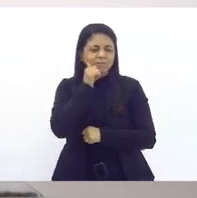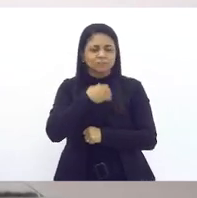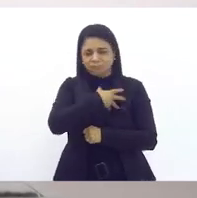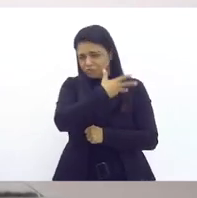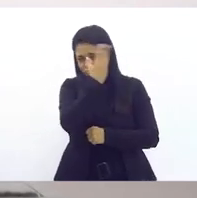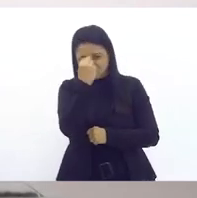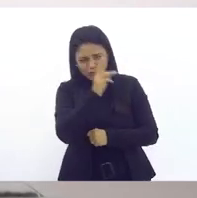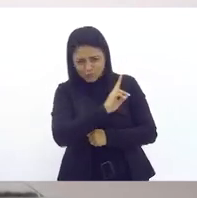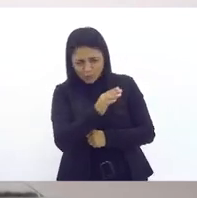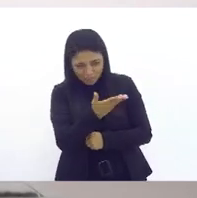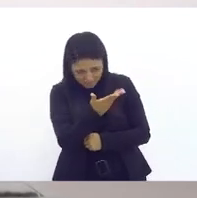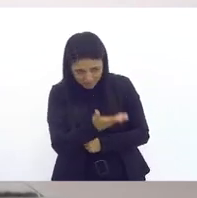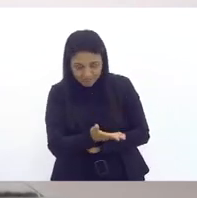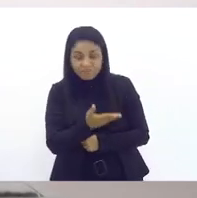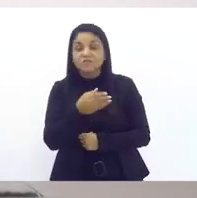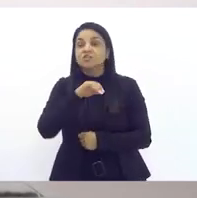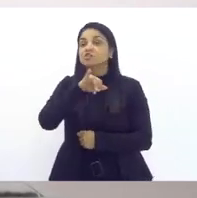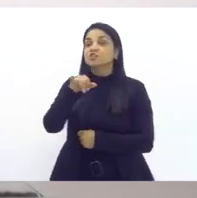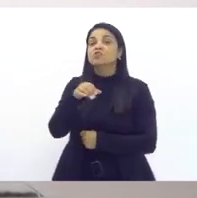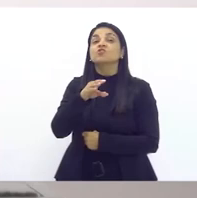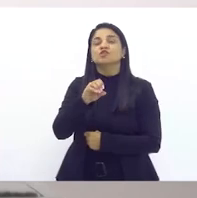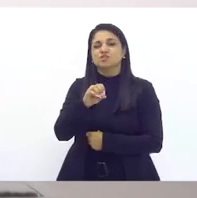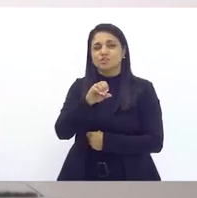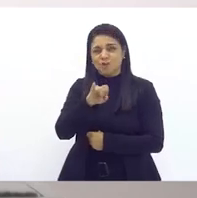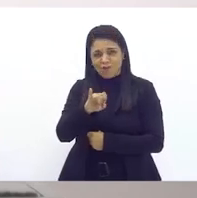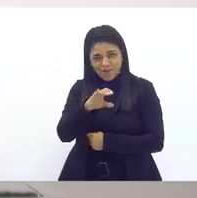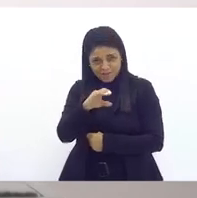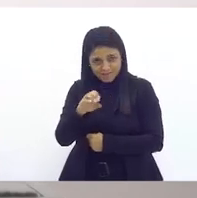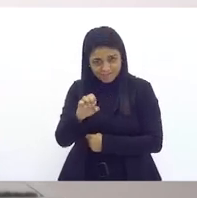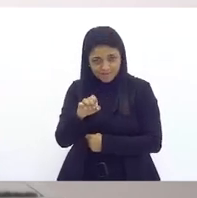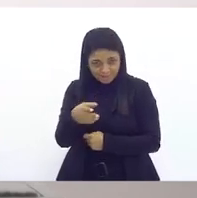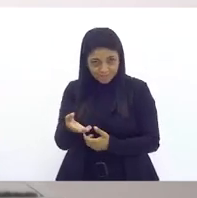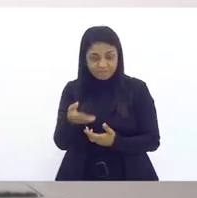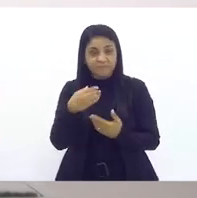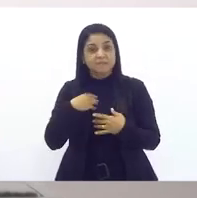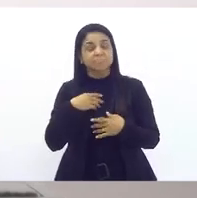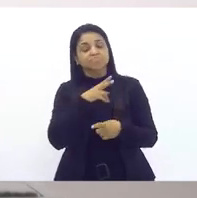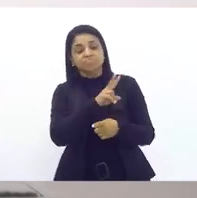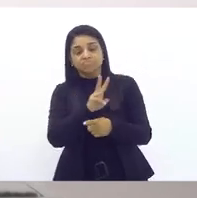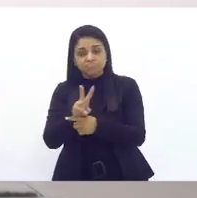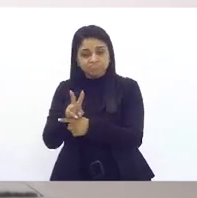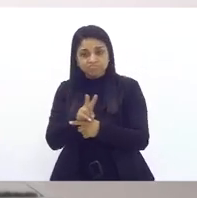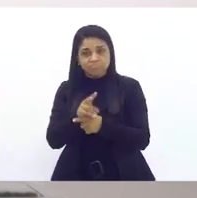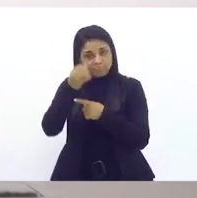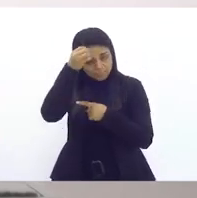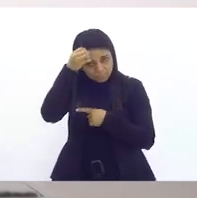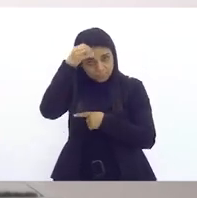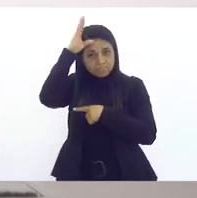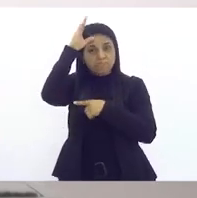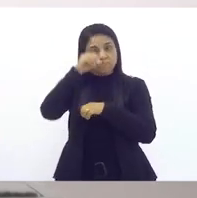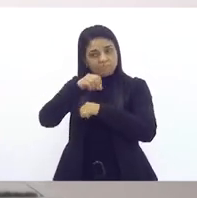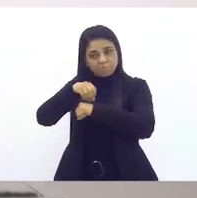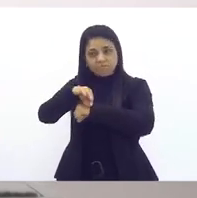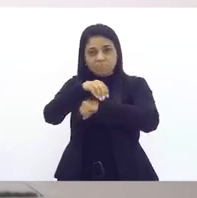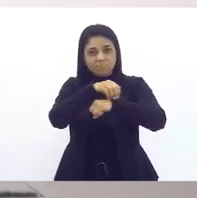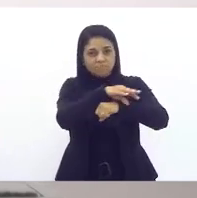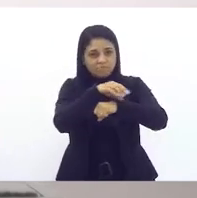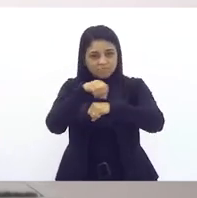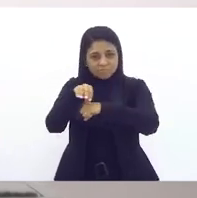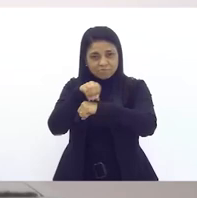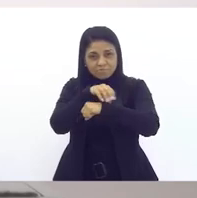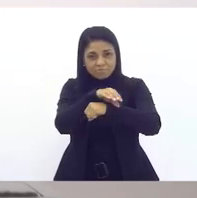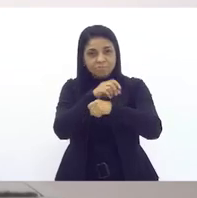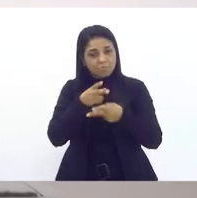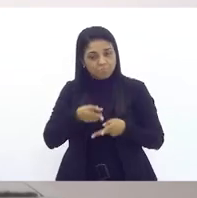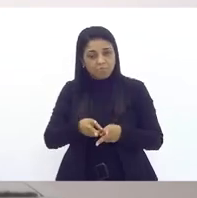é, né? A Joyce, se quer fazer preservar esse legado da transmissão do conhecimento, tem